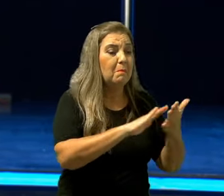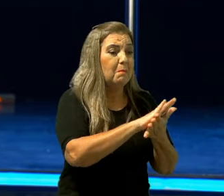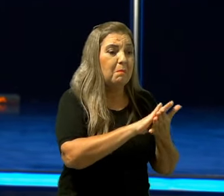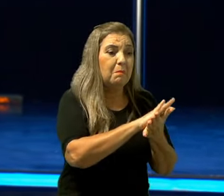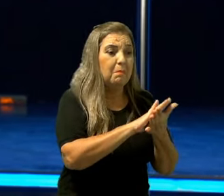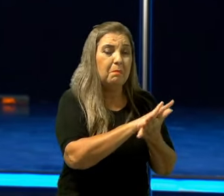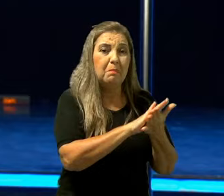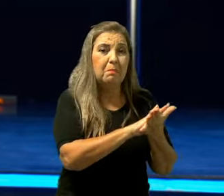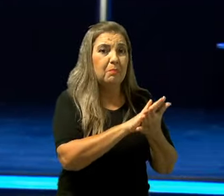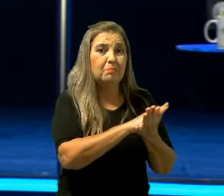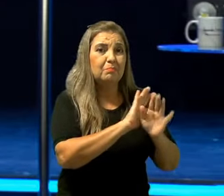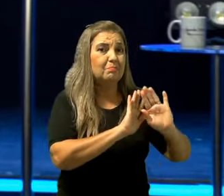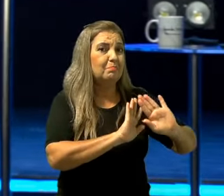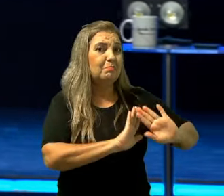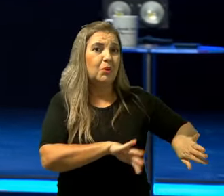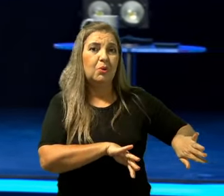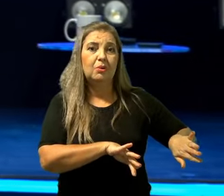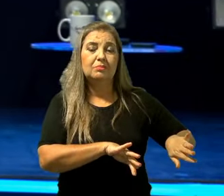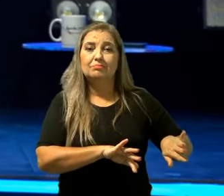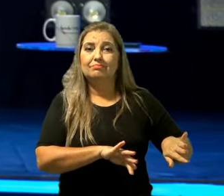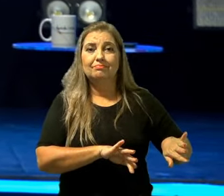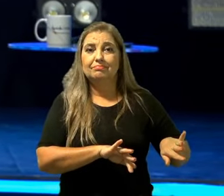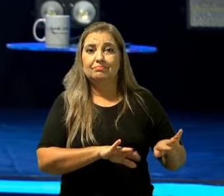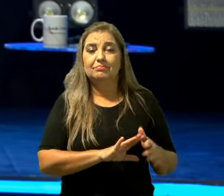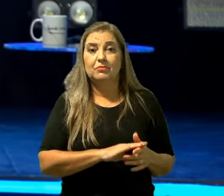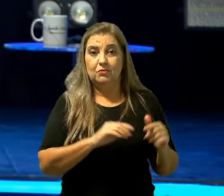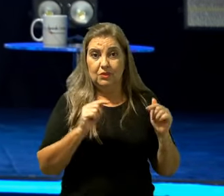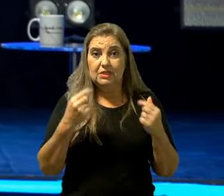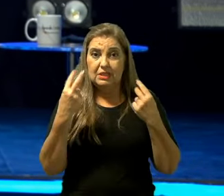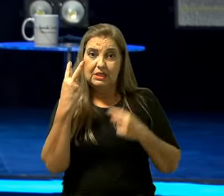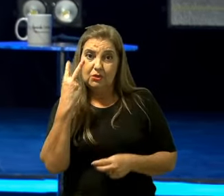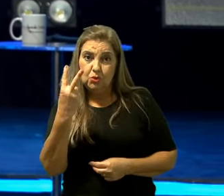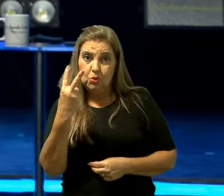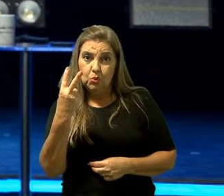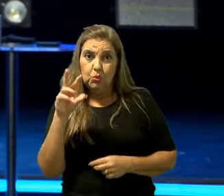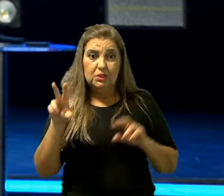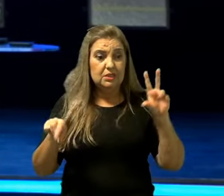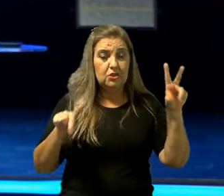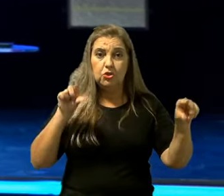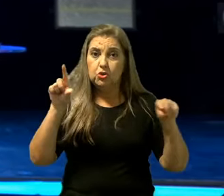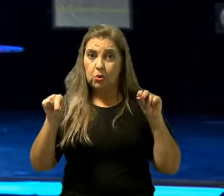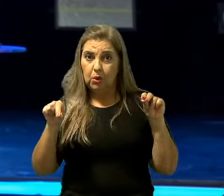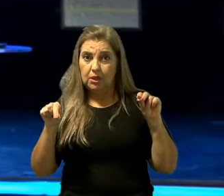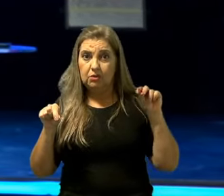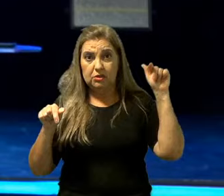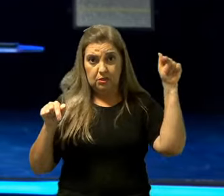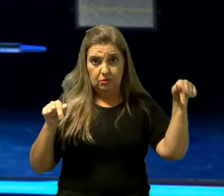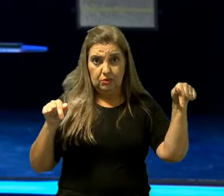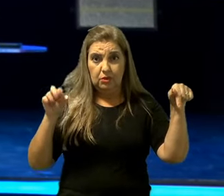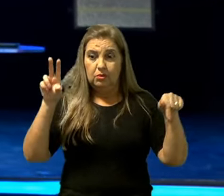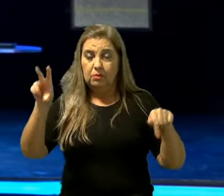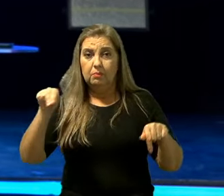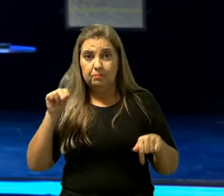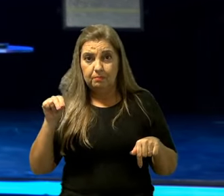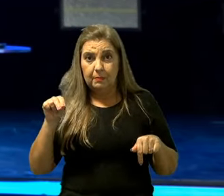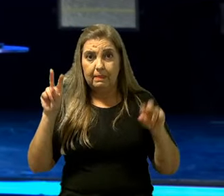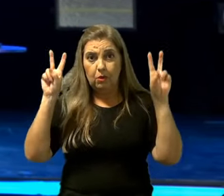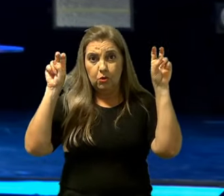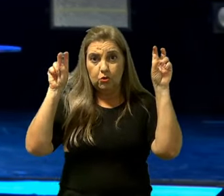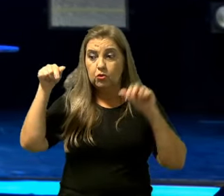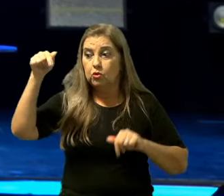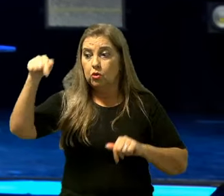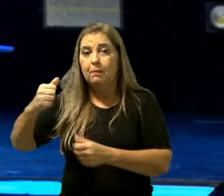material do qual o homem foi formado. Pastor, não estou entendendo. Você tem duas escolhas. Ou você escolhe construir a sua vida sobre a